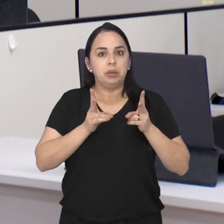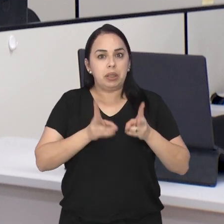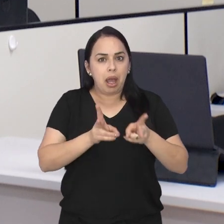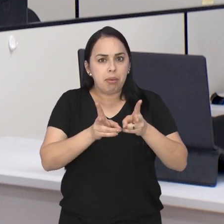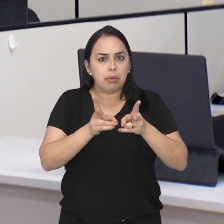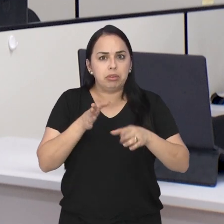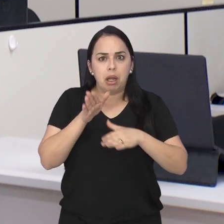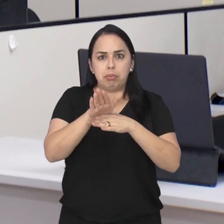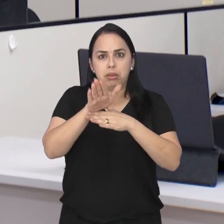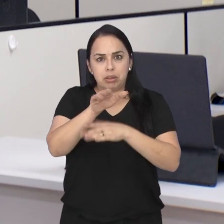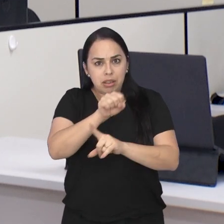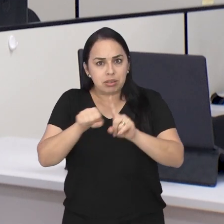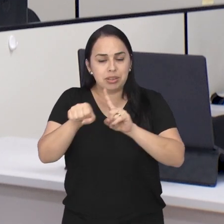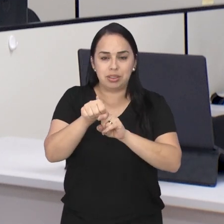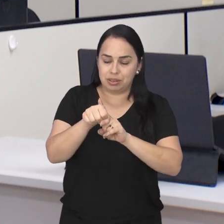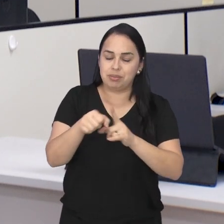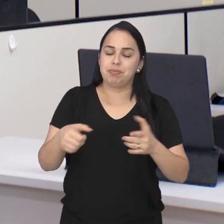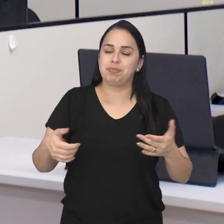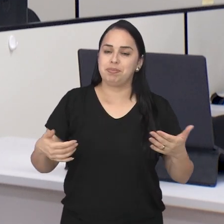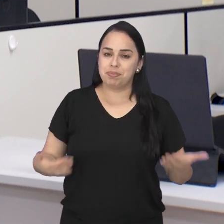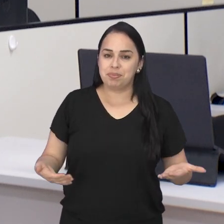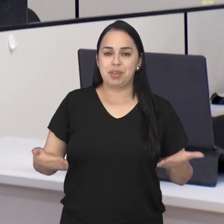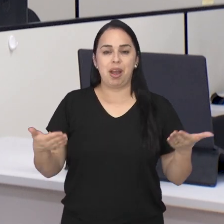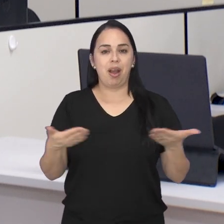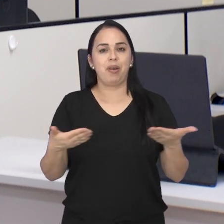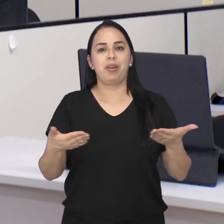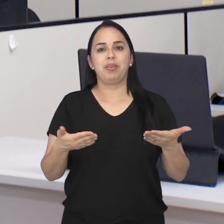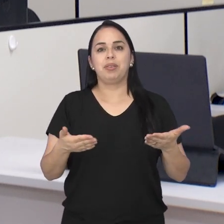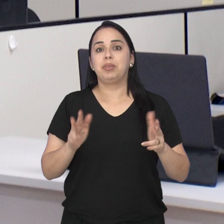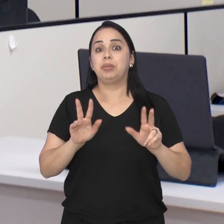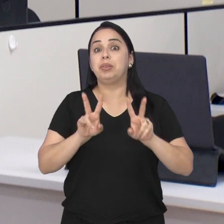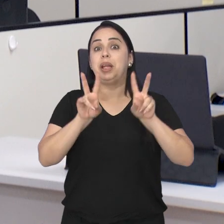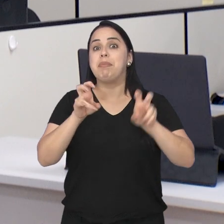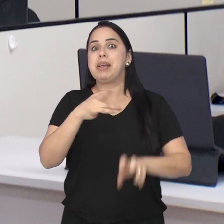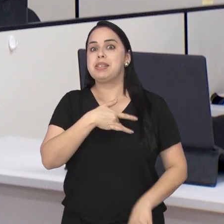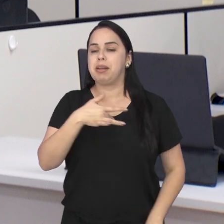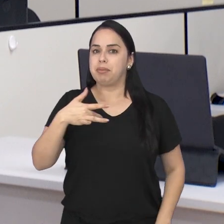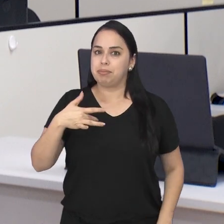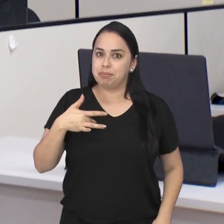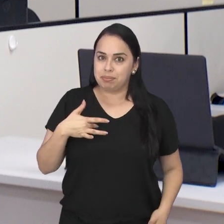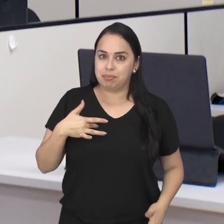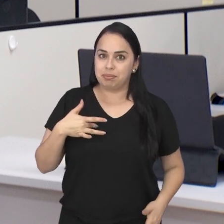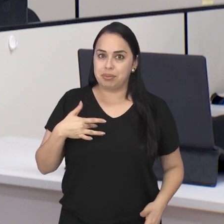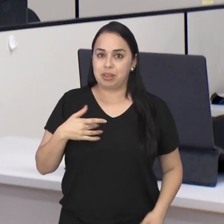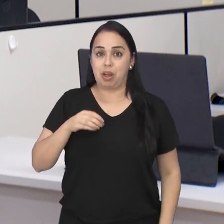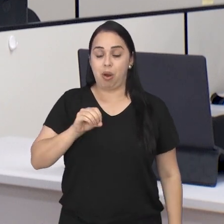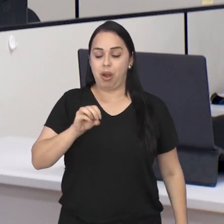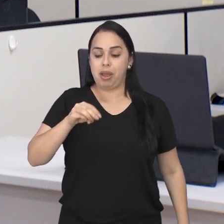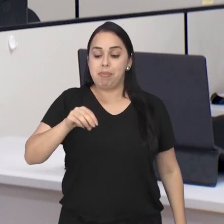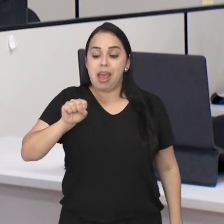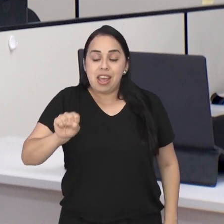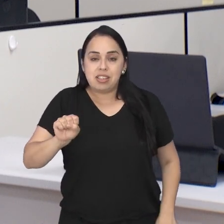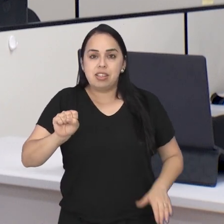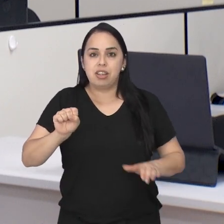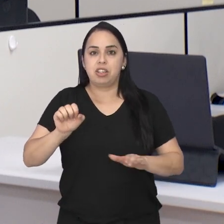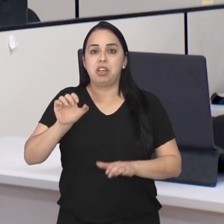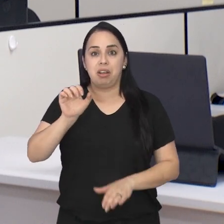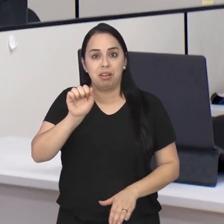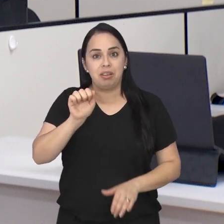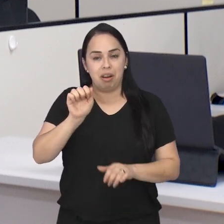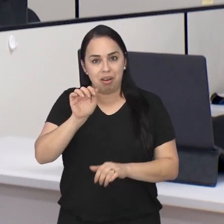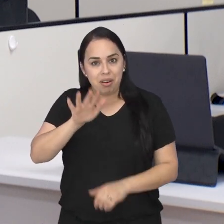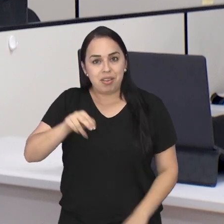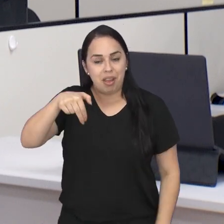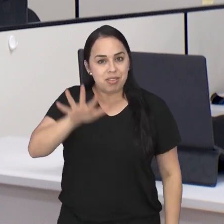prestação de serviço no boletim legislativo agora para falar de saúde bom a OMS que a Organização Mundial da